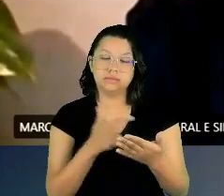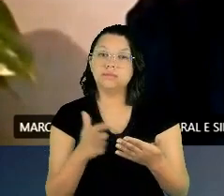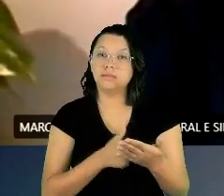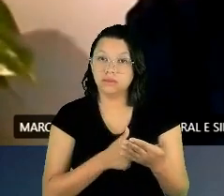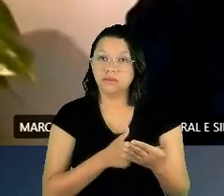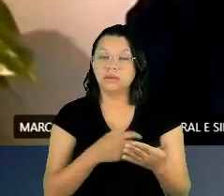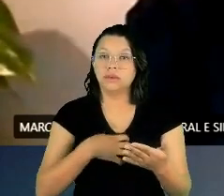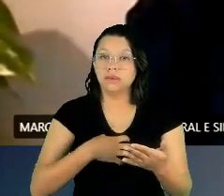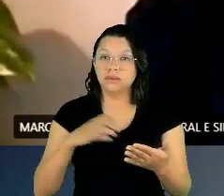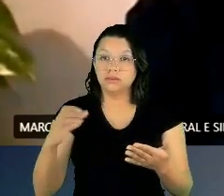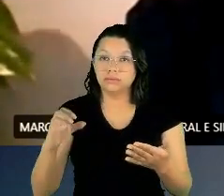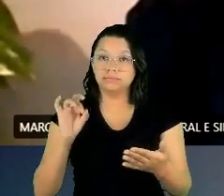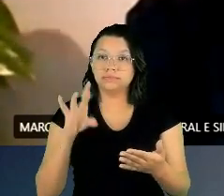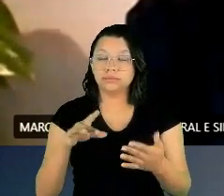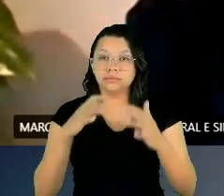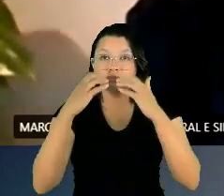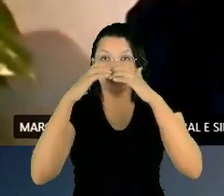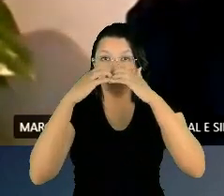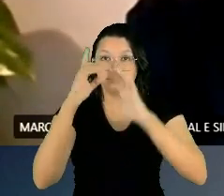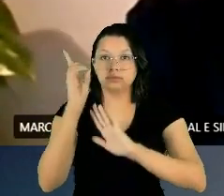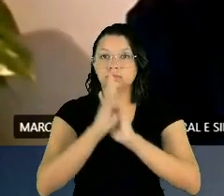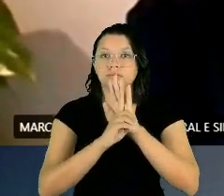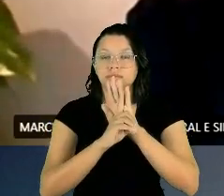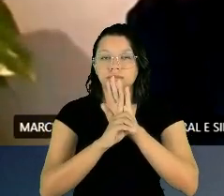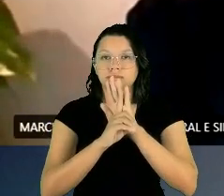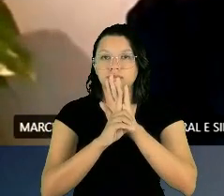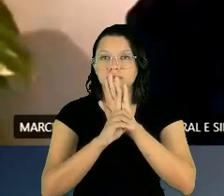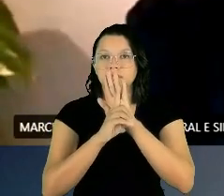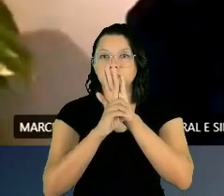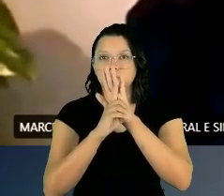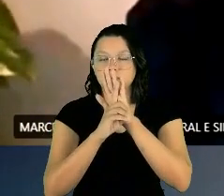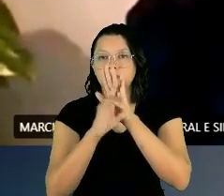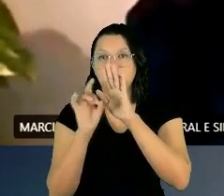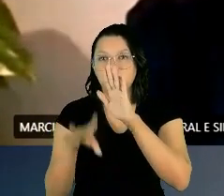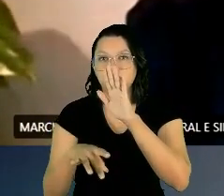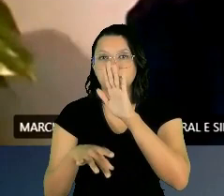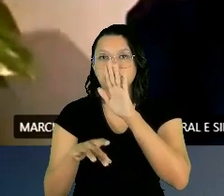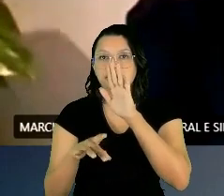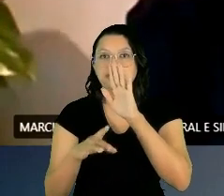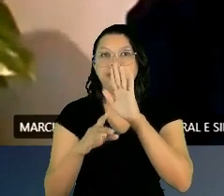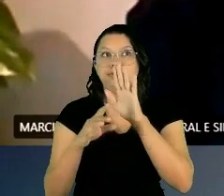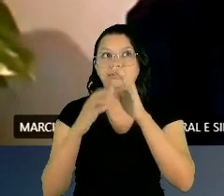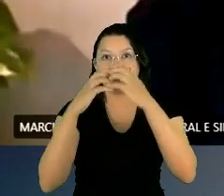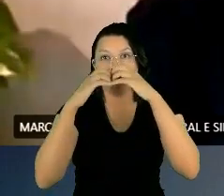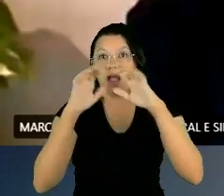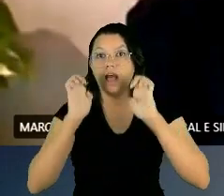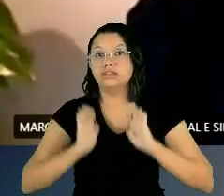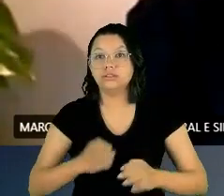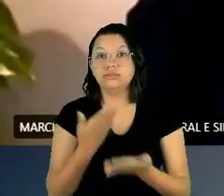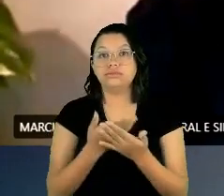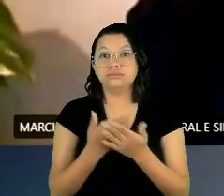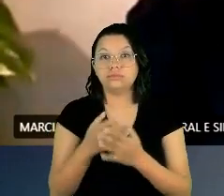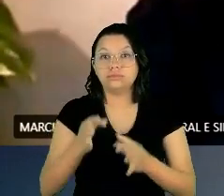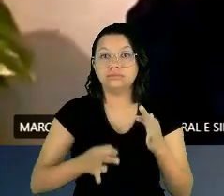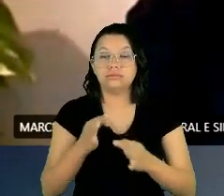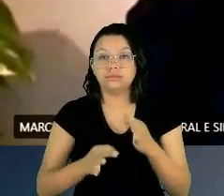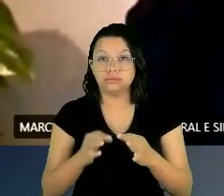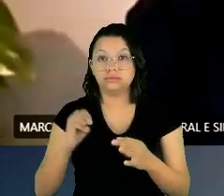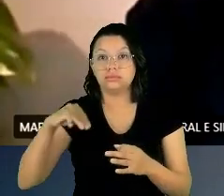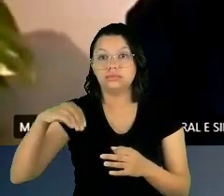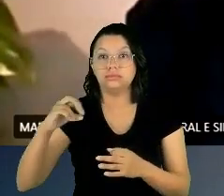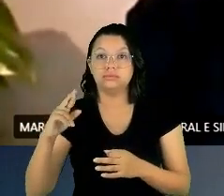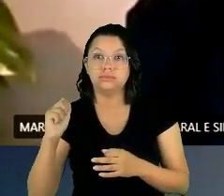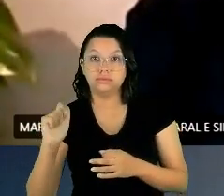existe revistas, periódicos científicos só de neuroló, né, neurodireito, e só de neuroética, estudando